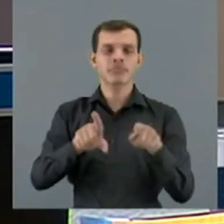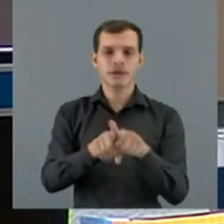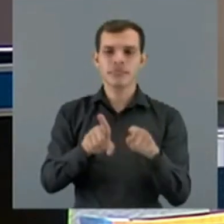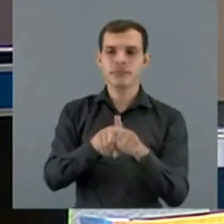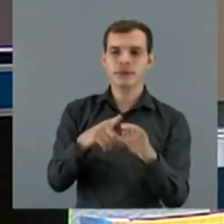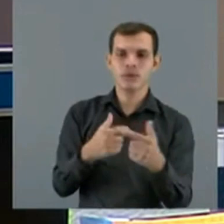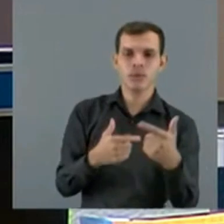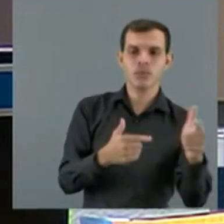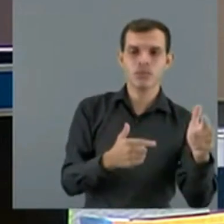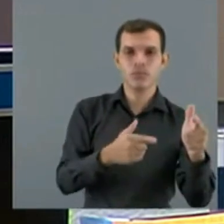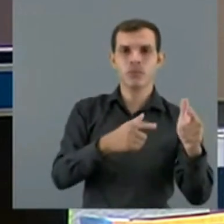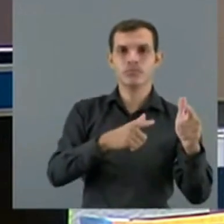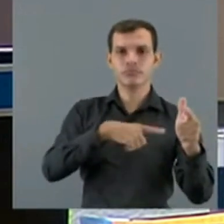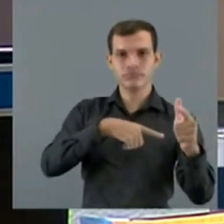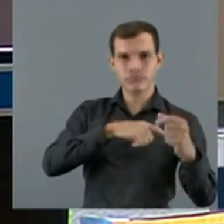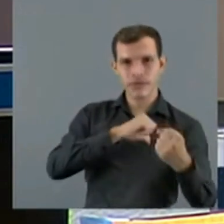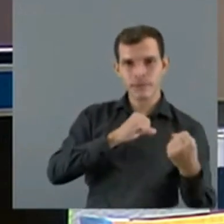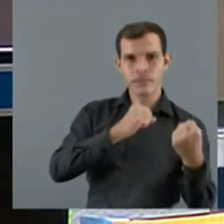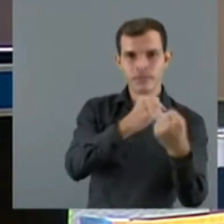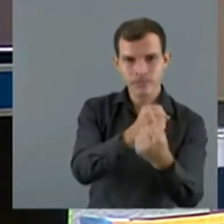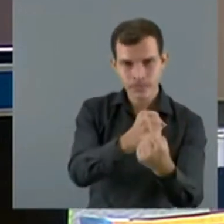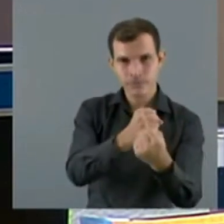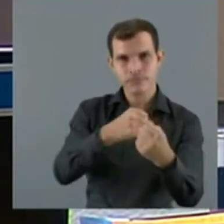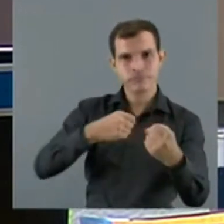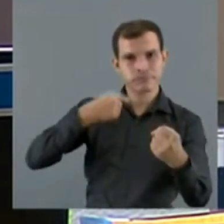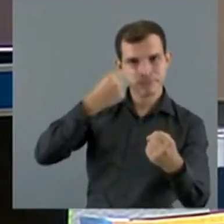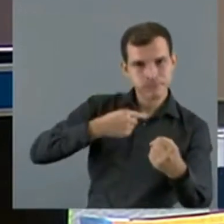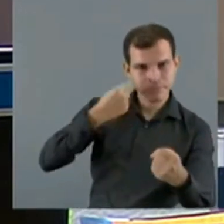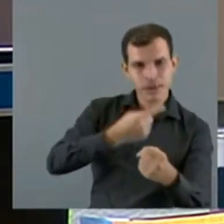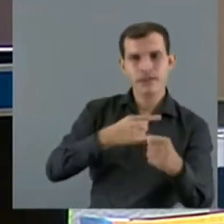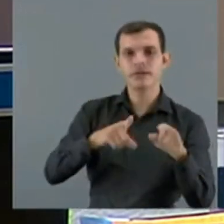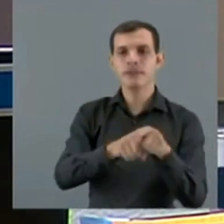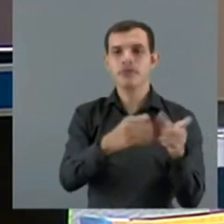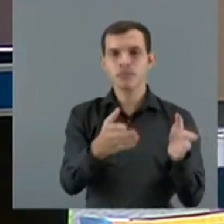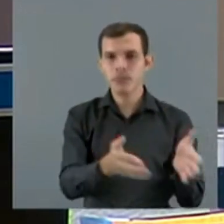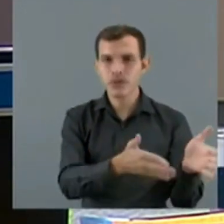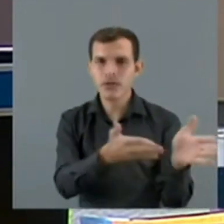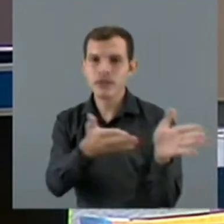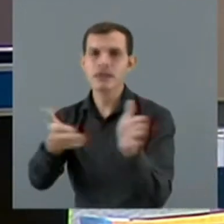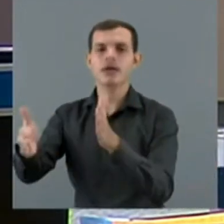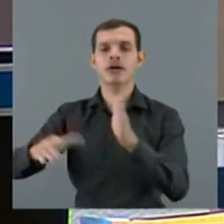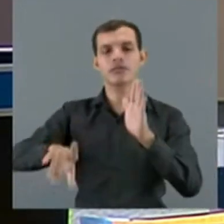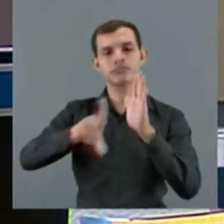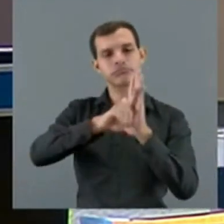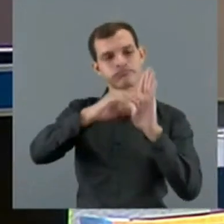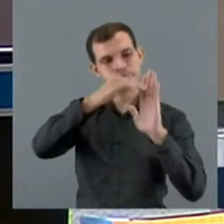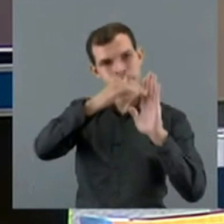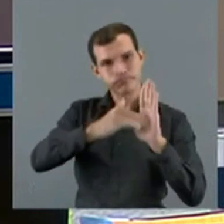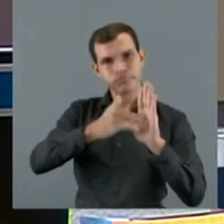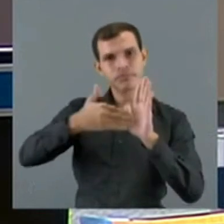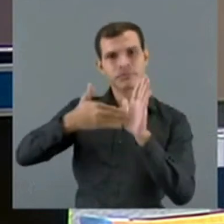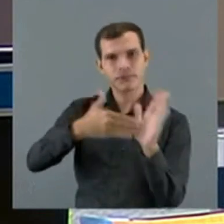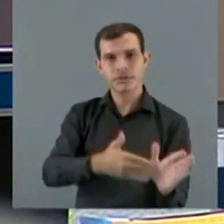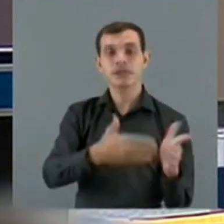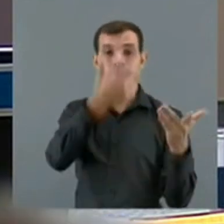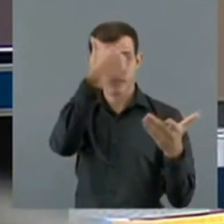constitucionais coroados do devido processo legal. Acredito na segurança jurídica, base